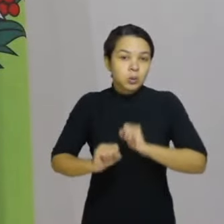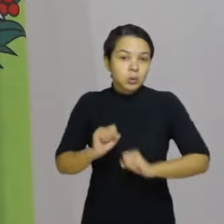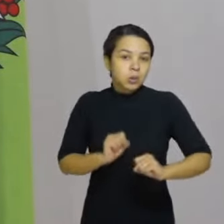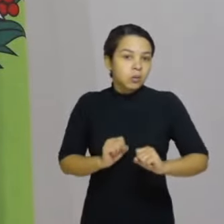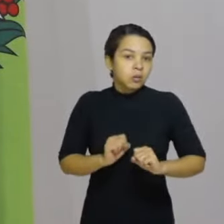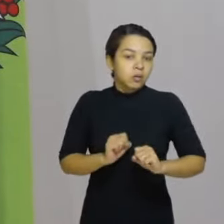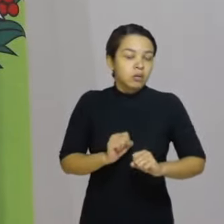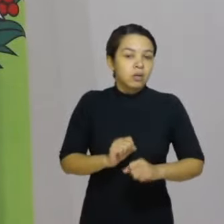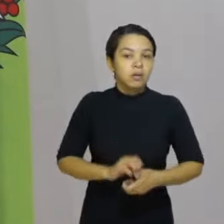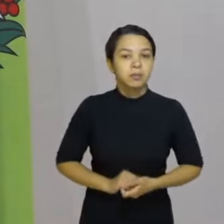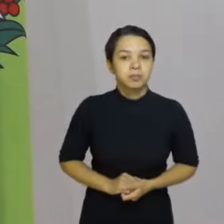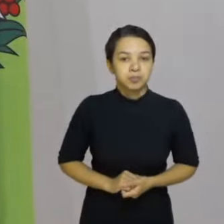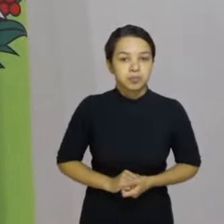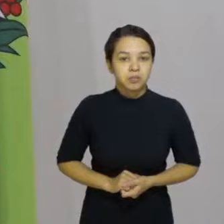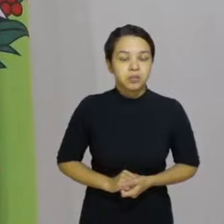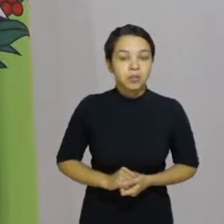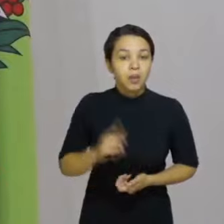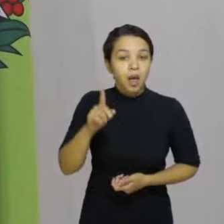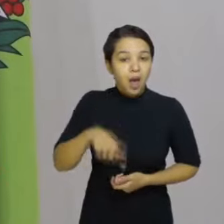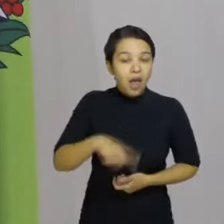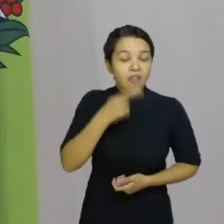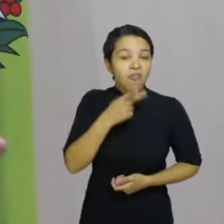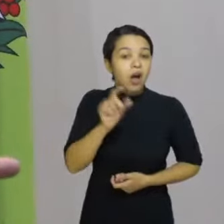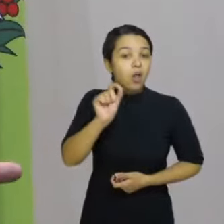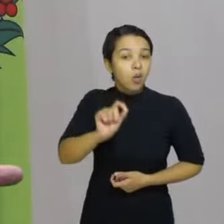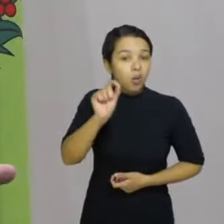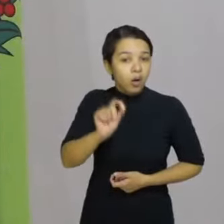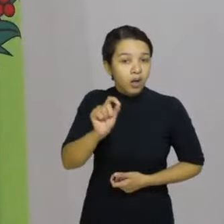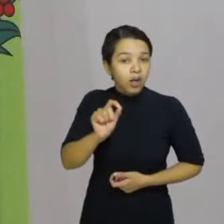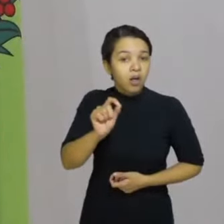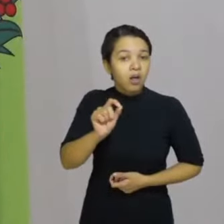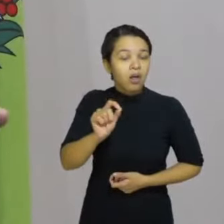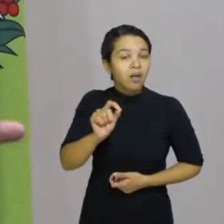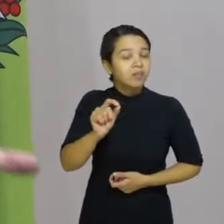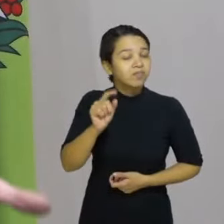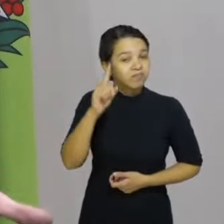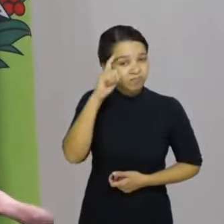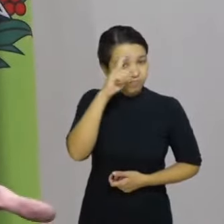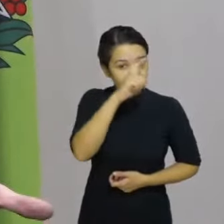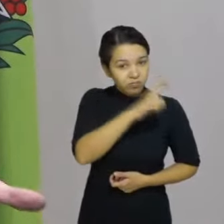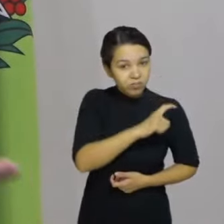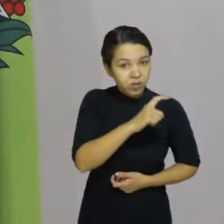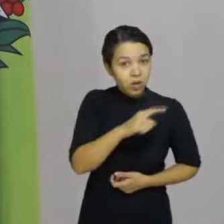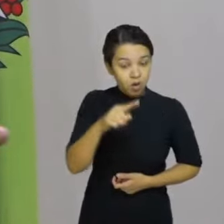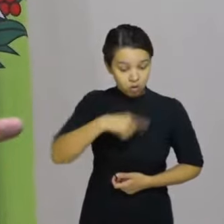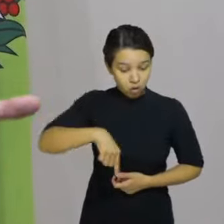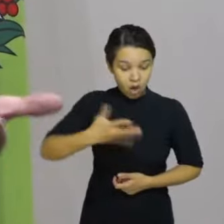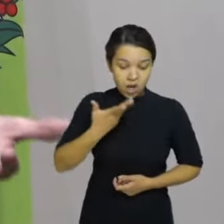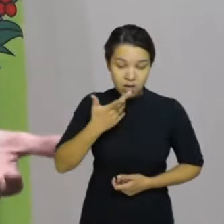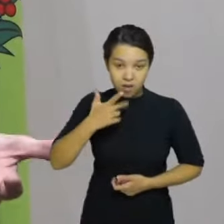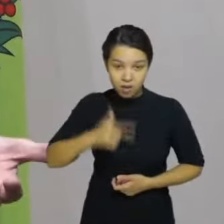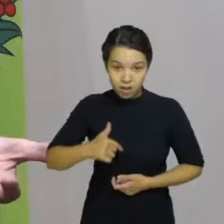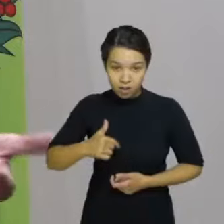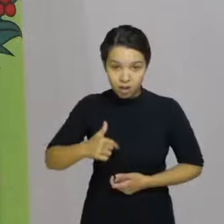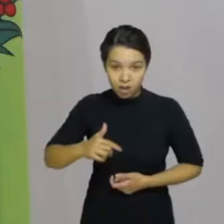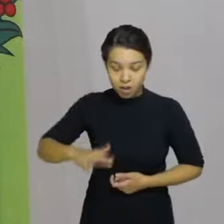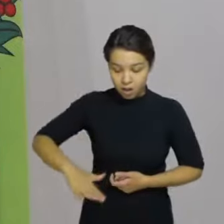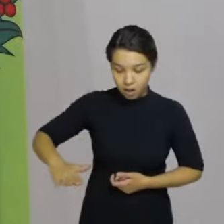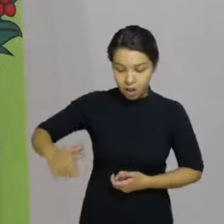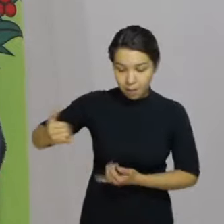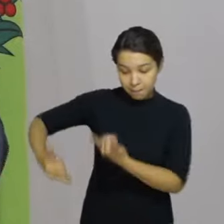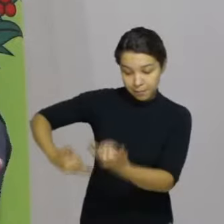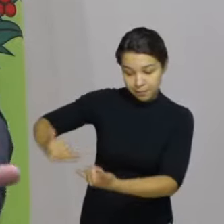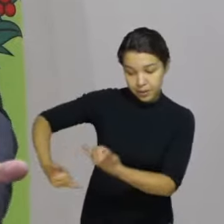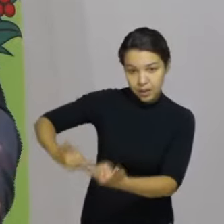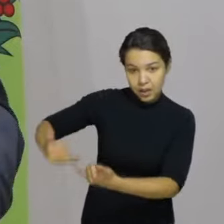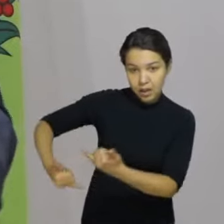revelador, que, na verdade, nós temos uma infância baseada no brincar, uma infância baseada no brincar, que